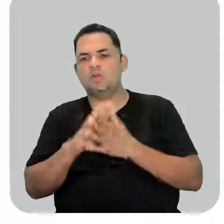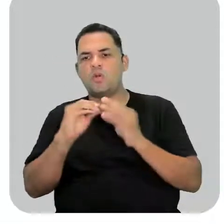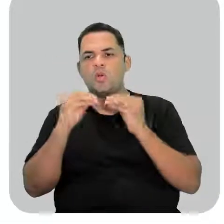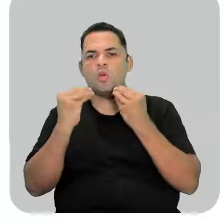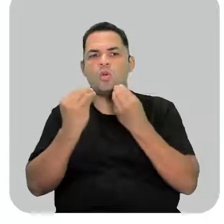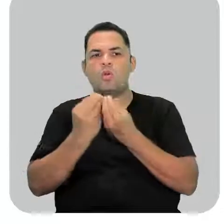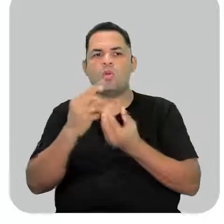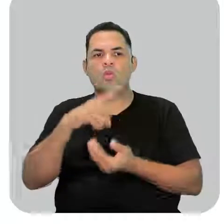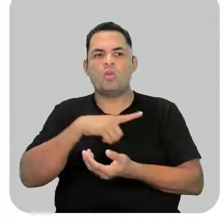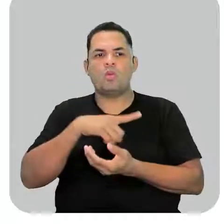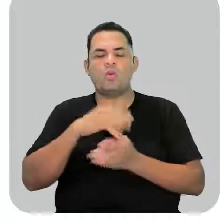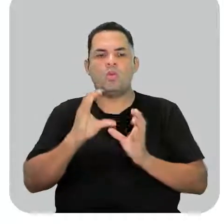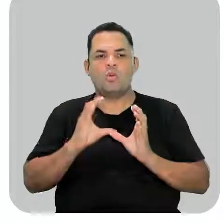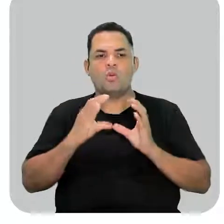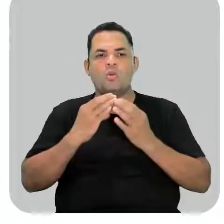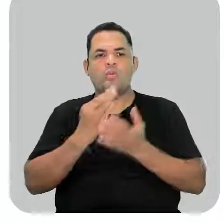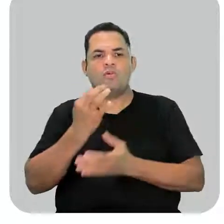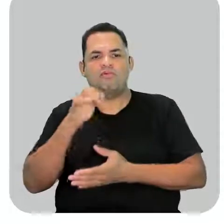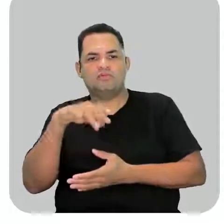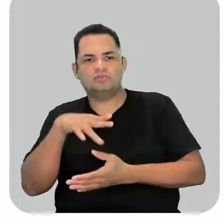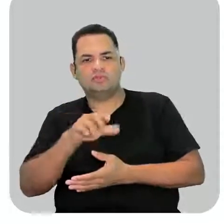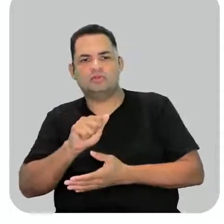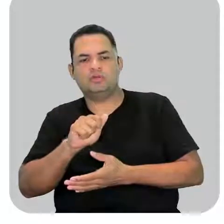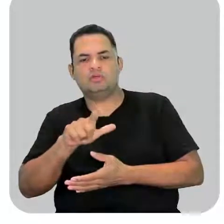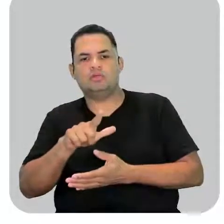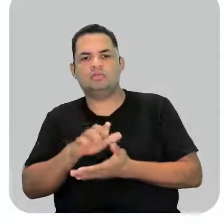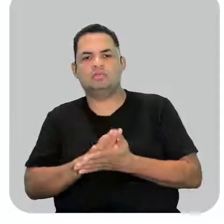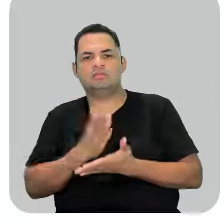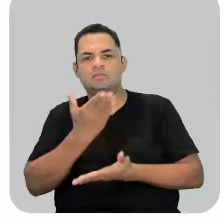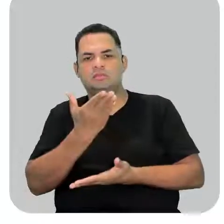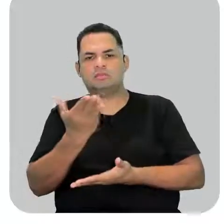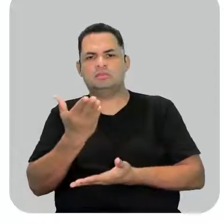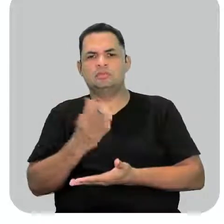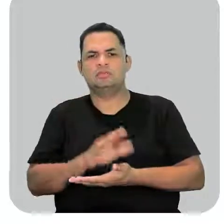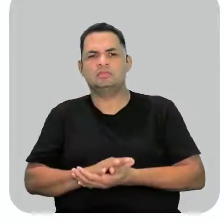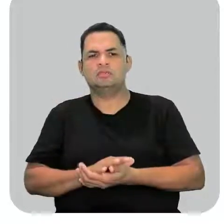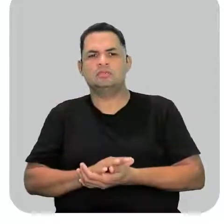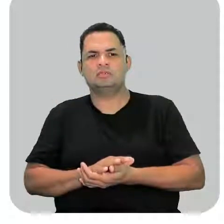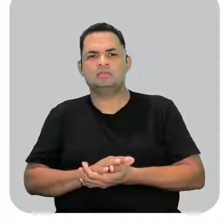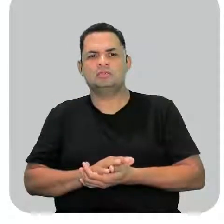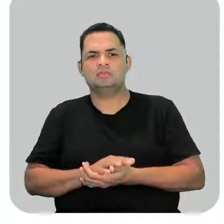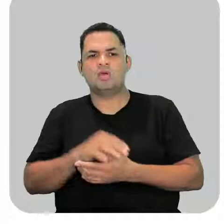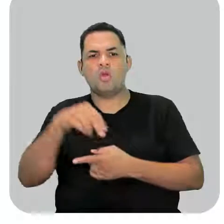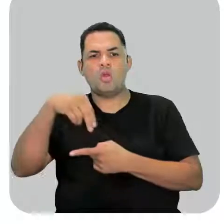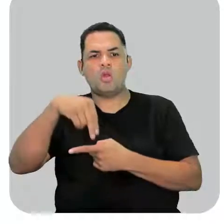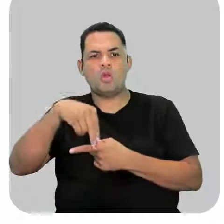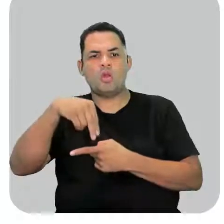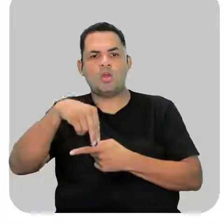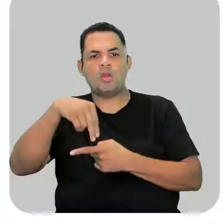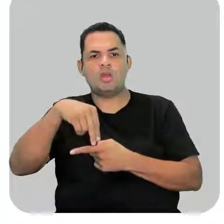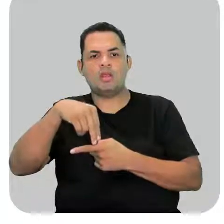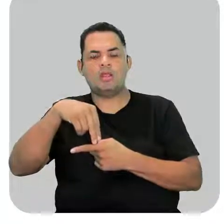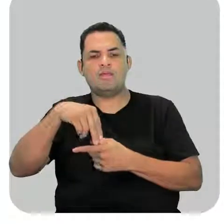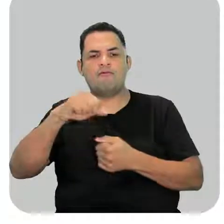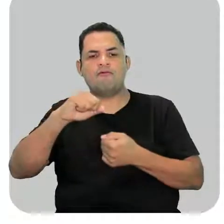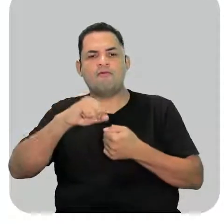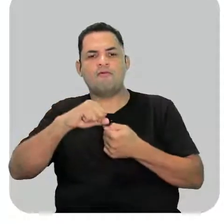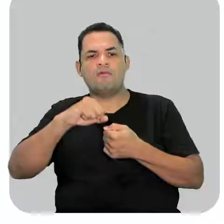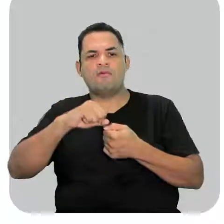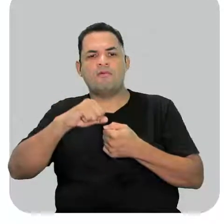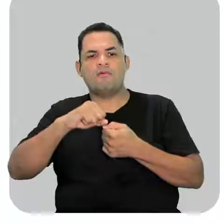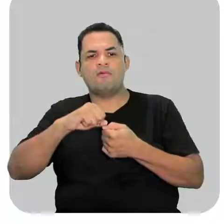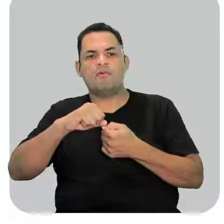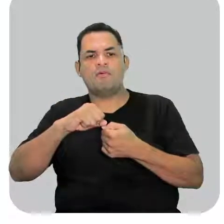compostos contendo o grupo funcional, que é aqui, ó, nitrogênio, fazendo